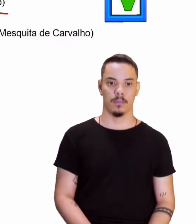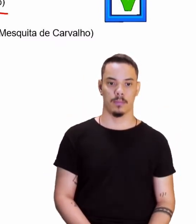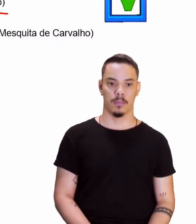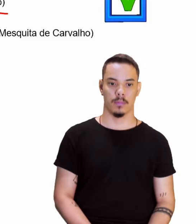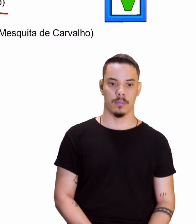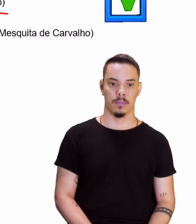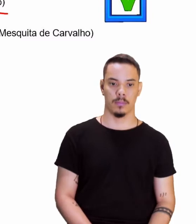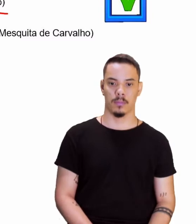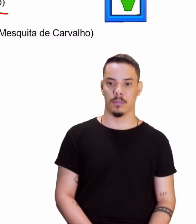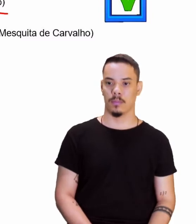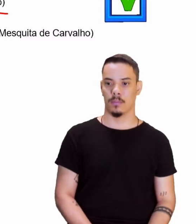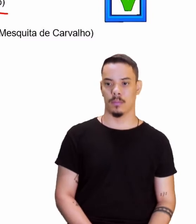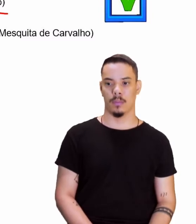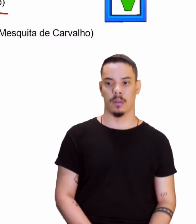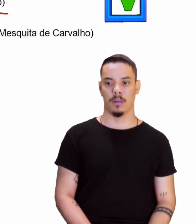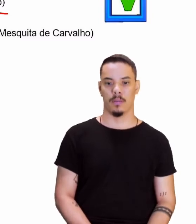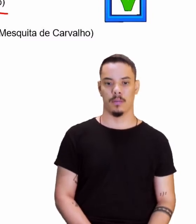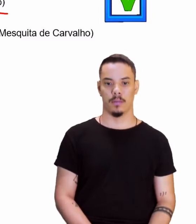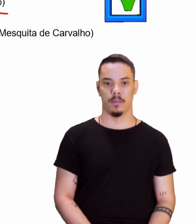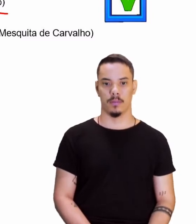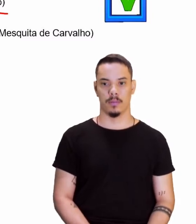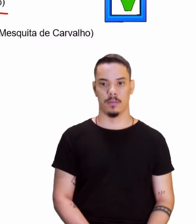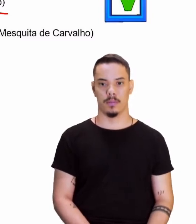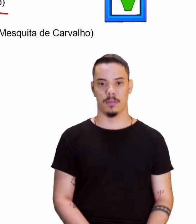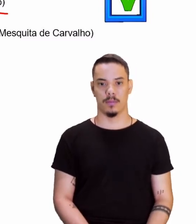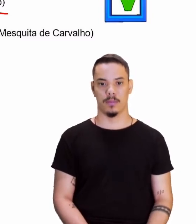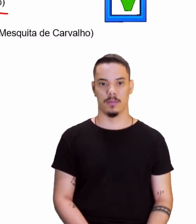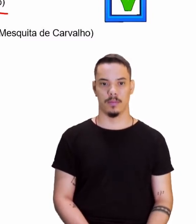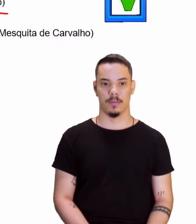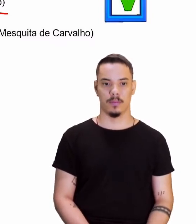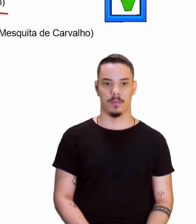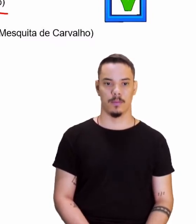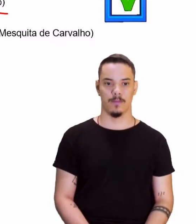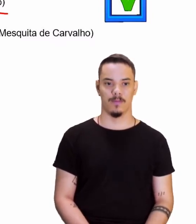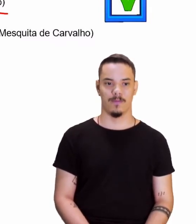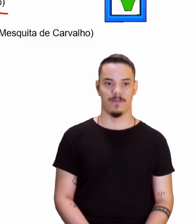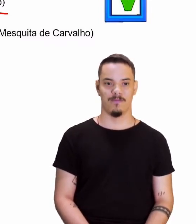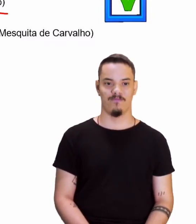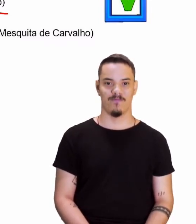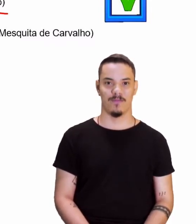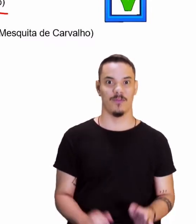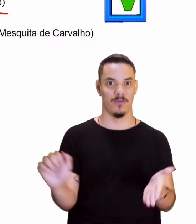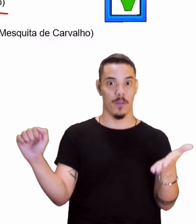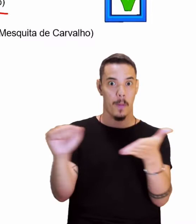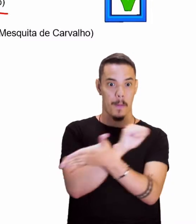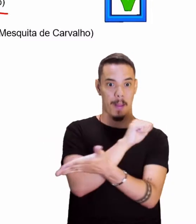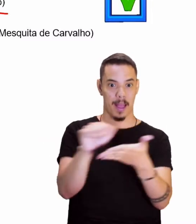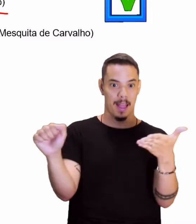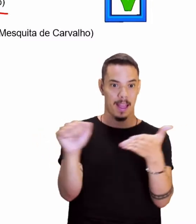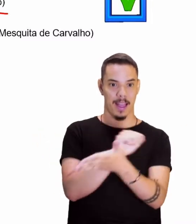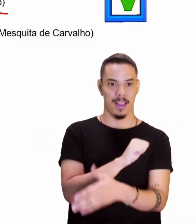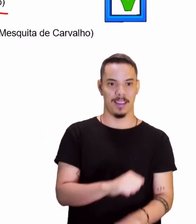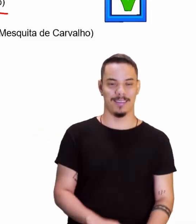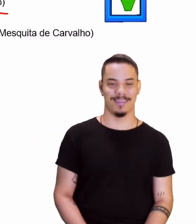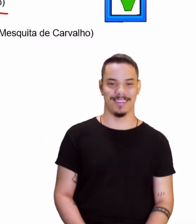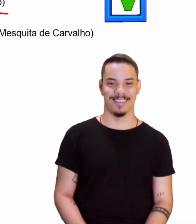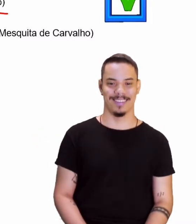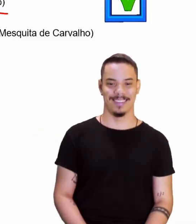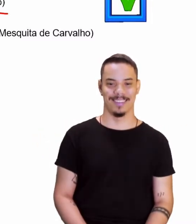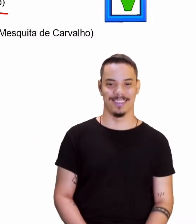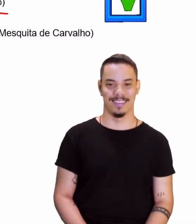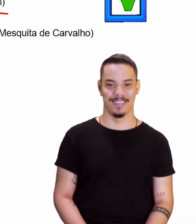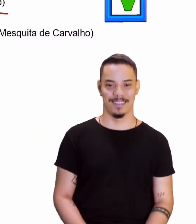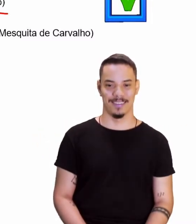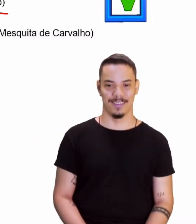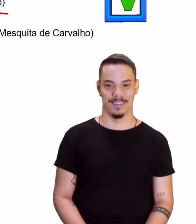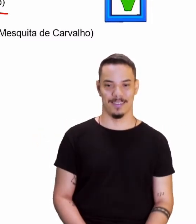aqui. Tá ficando feinho aqui, amadinho? Vou tirar aqui com a canetinha, ou canetinha não, com a borracha aqui essa